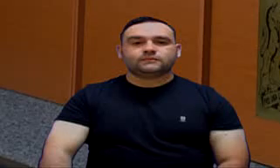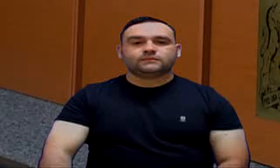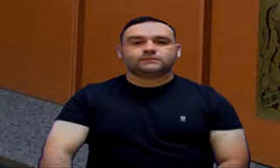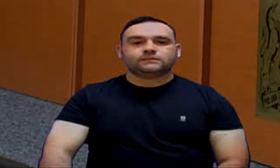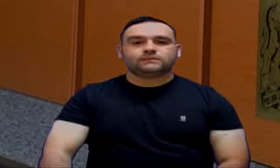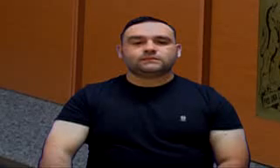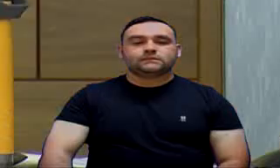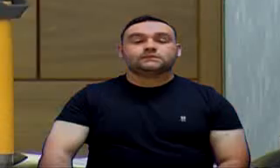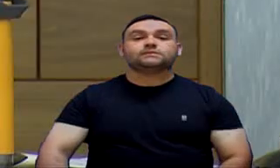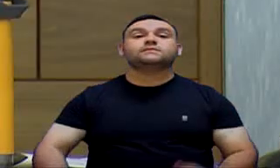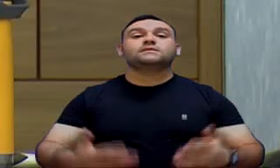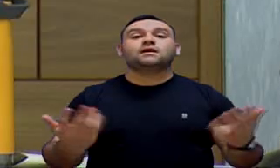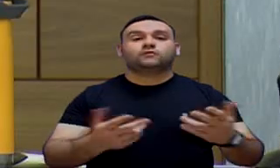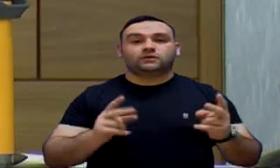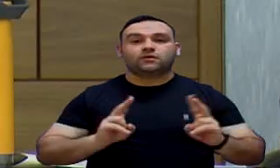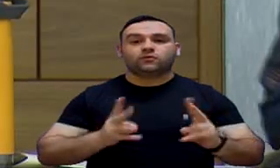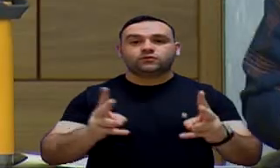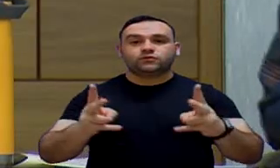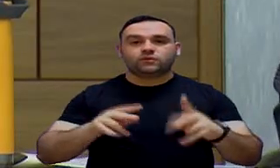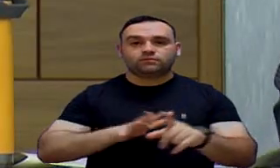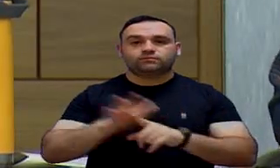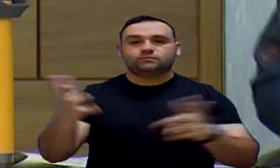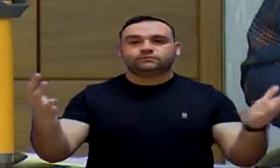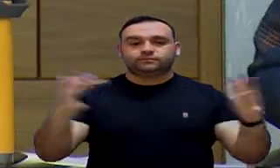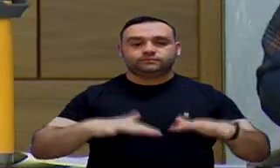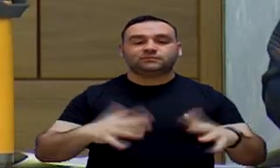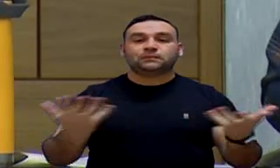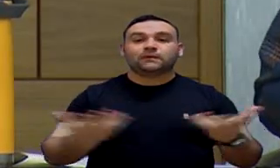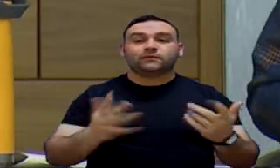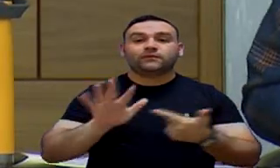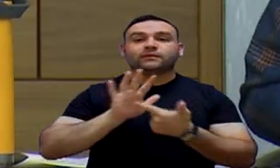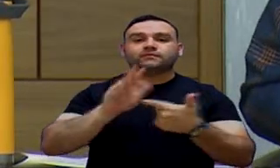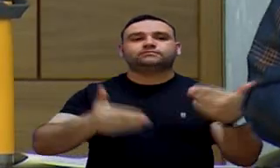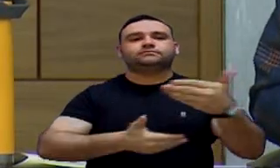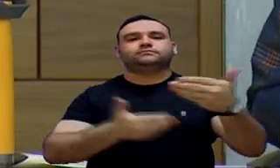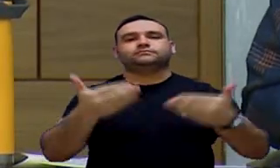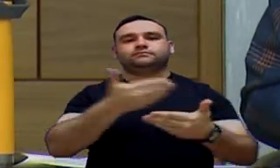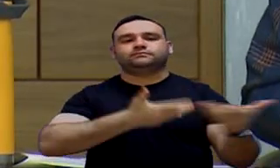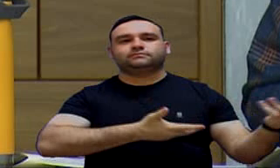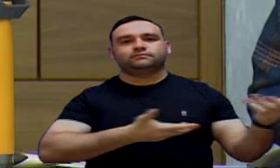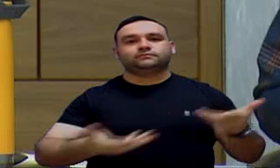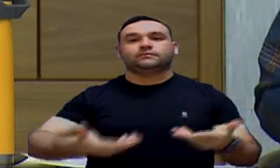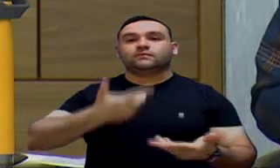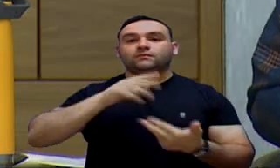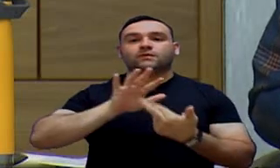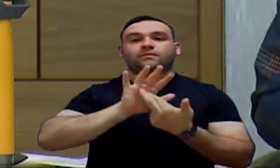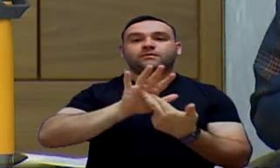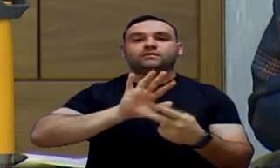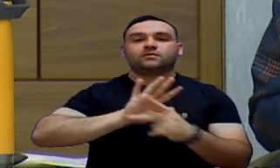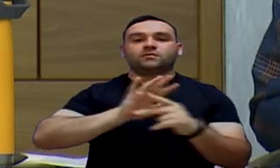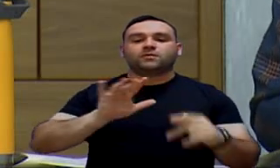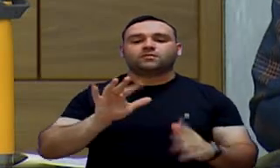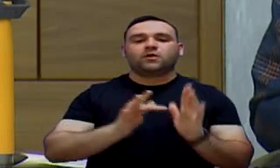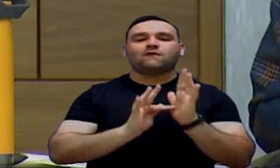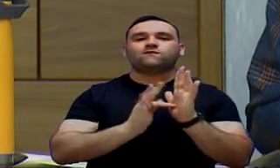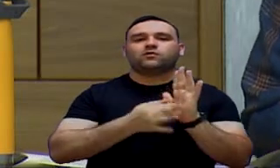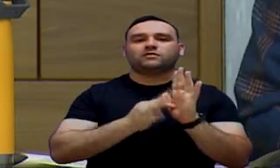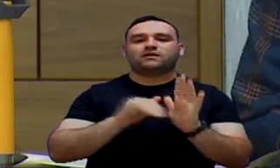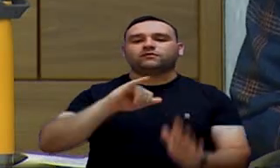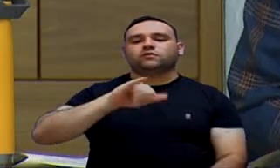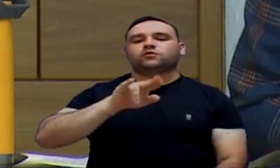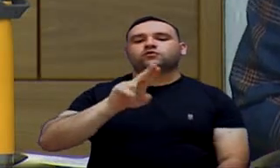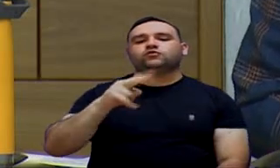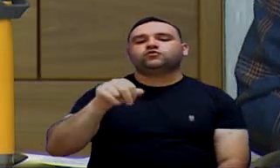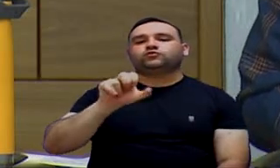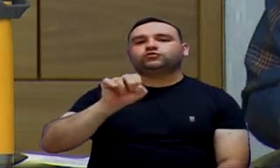bom nós vamos dar sequência aqui a nossa audiência agora vai fazer a sua apresentação nosso representante da funceb o Júnior